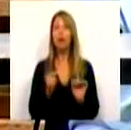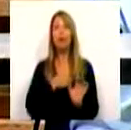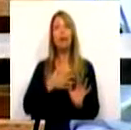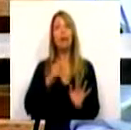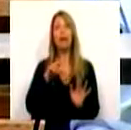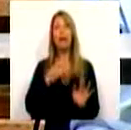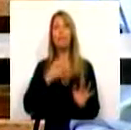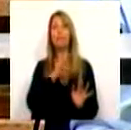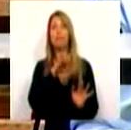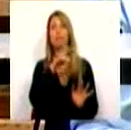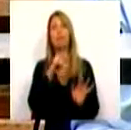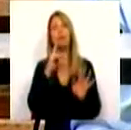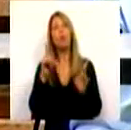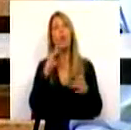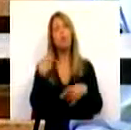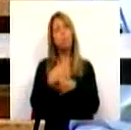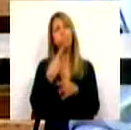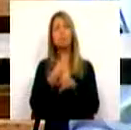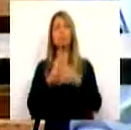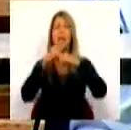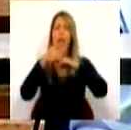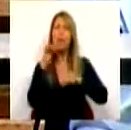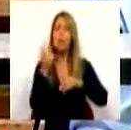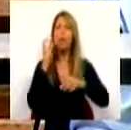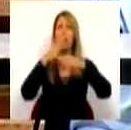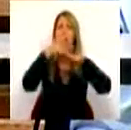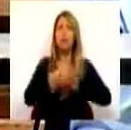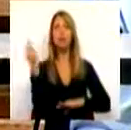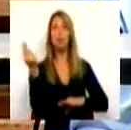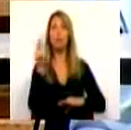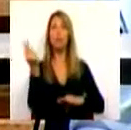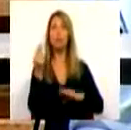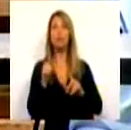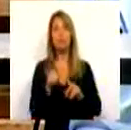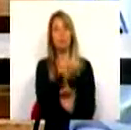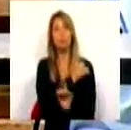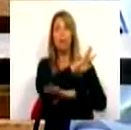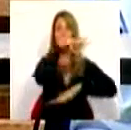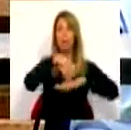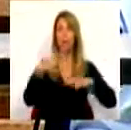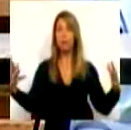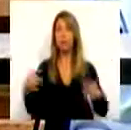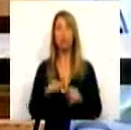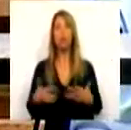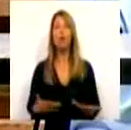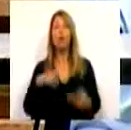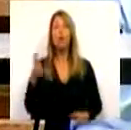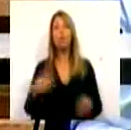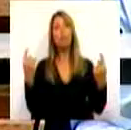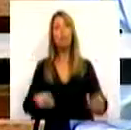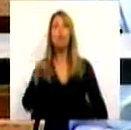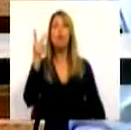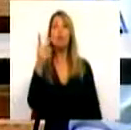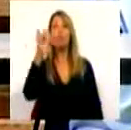procura de um acesso universal à habitação. Desta forma, hoje Portugal tem apenas 2% de habitações que